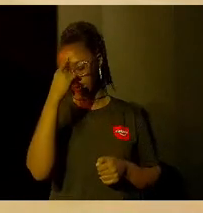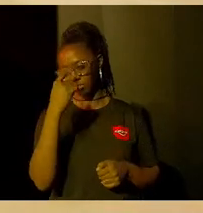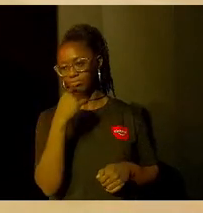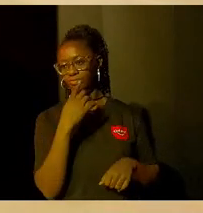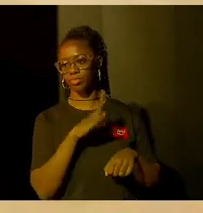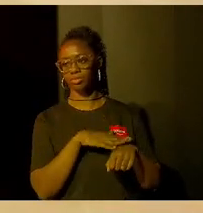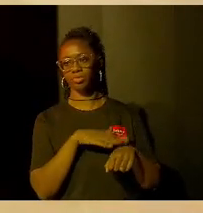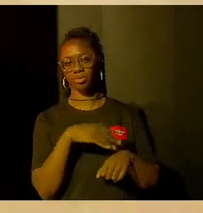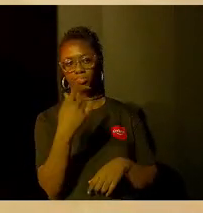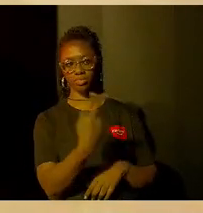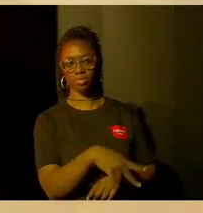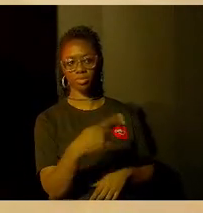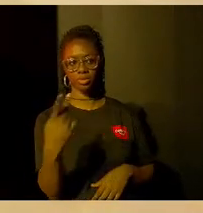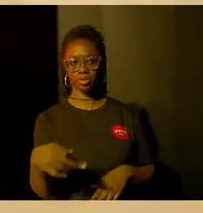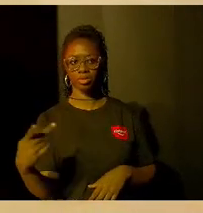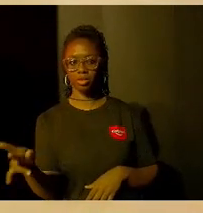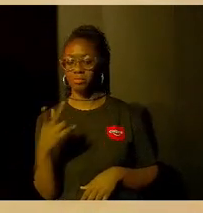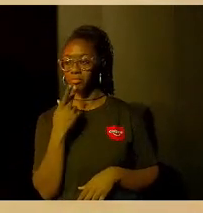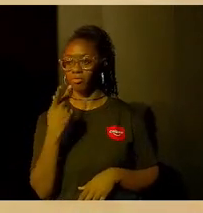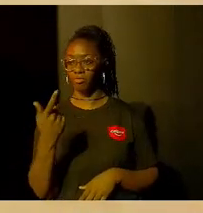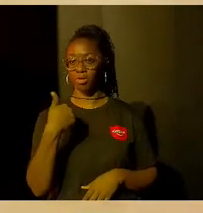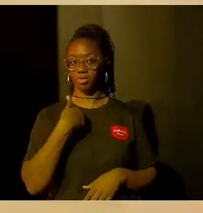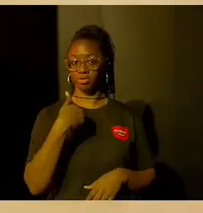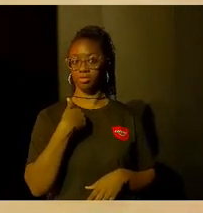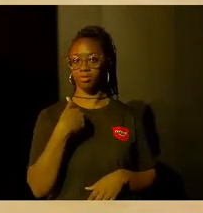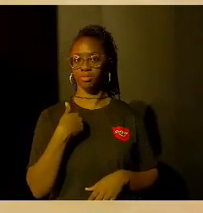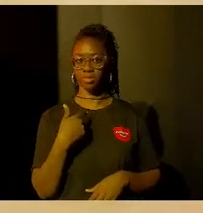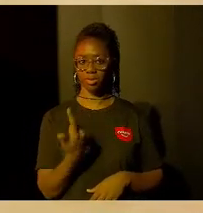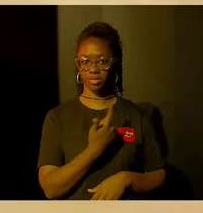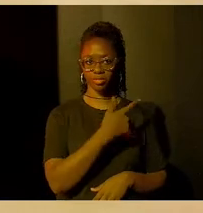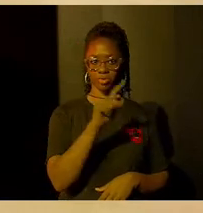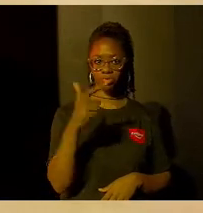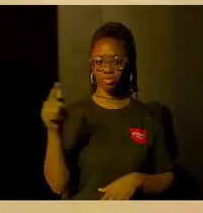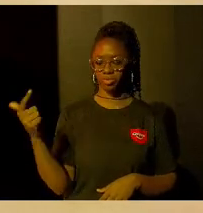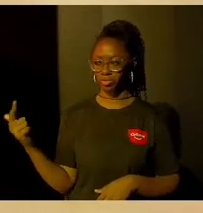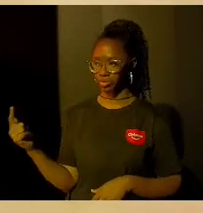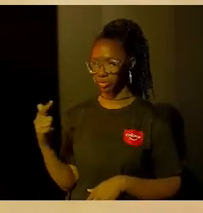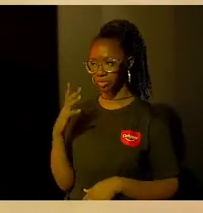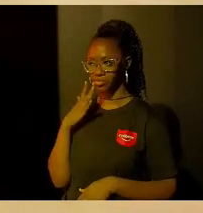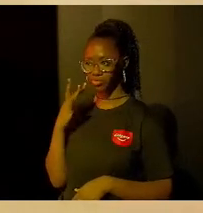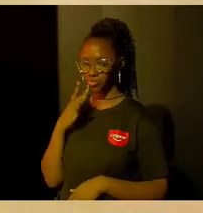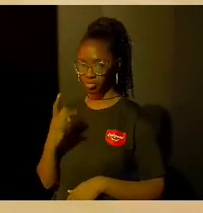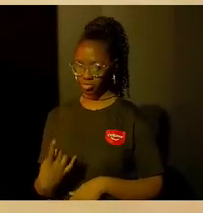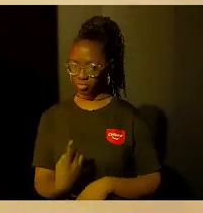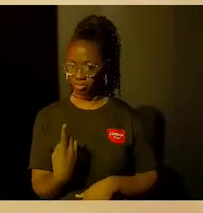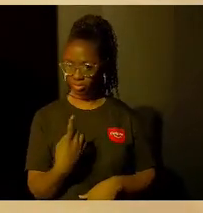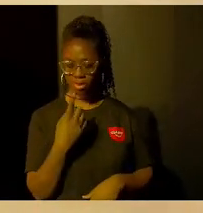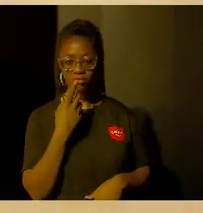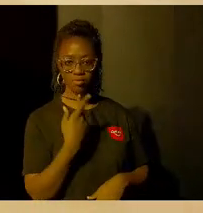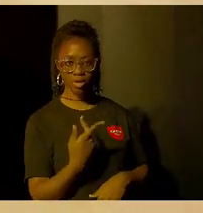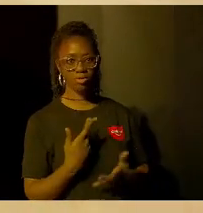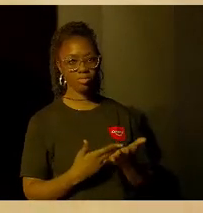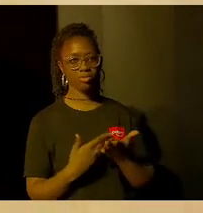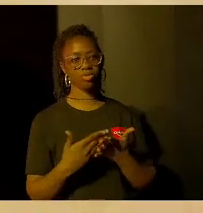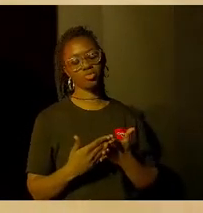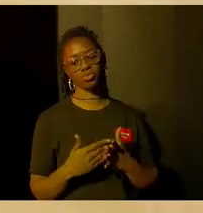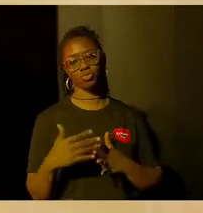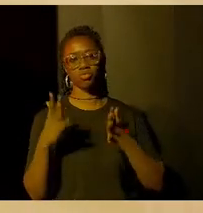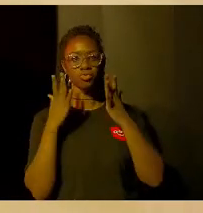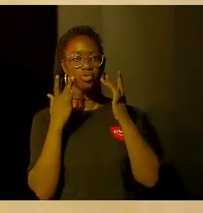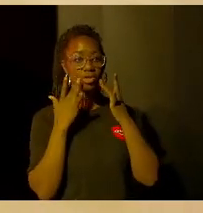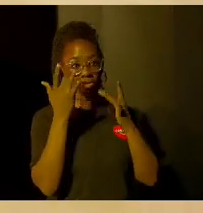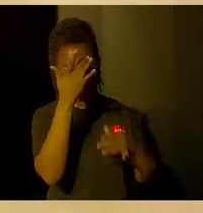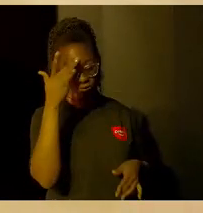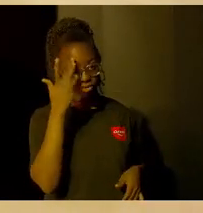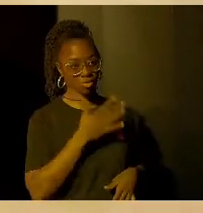mas quando eu falo sobre mim aí eu viver os outros monólogos e vi as pessoas dizendo quando começou a fazer teatro quando e as